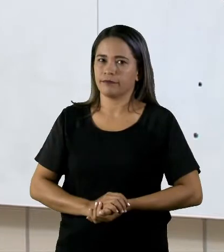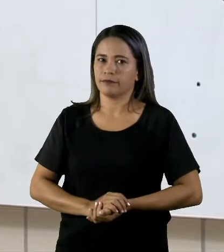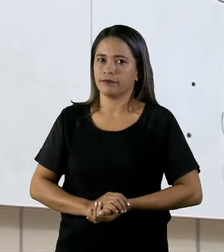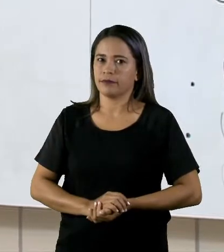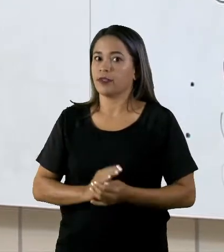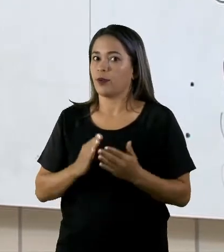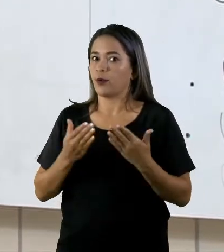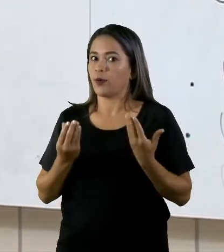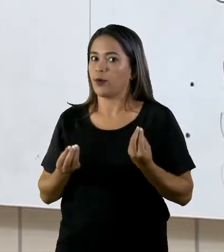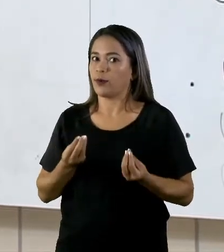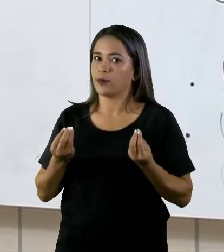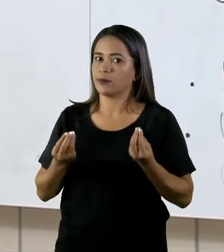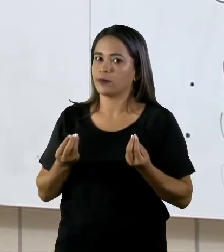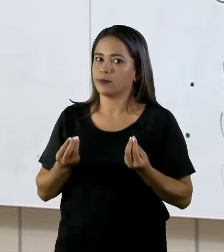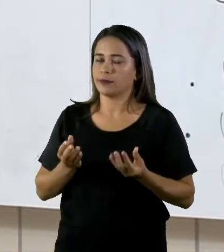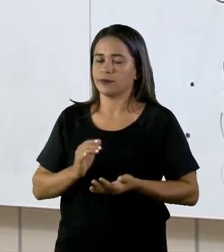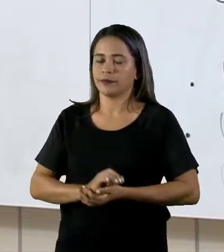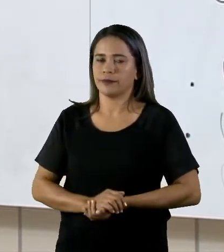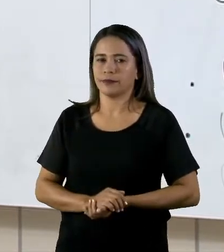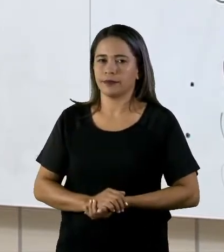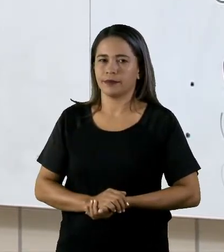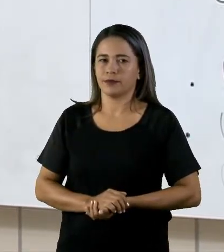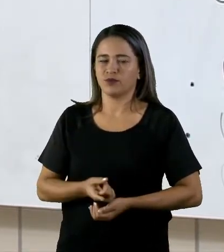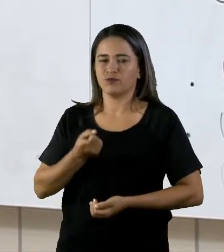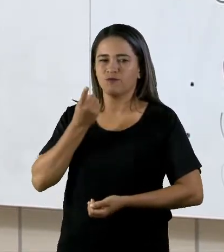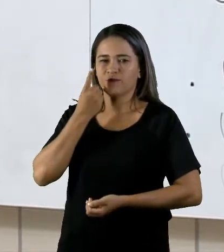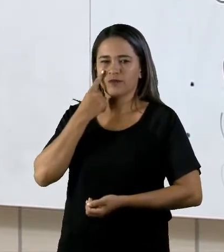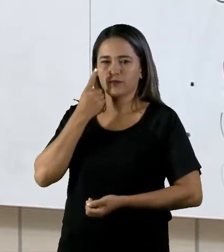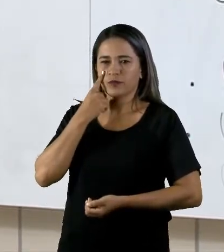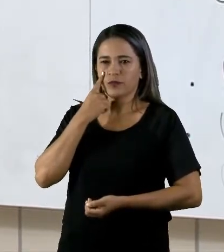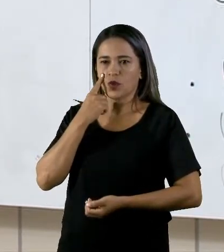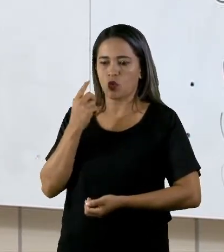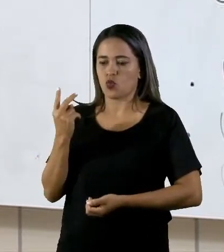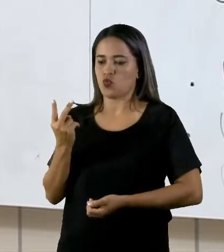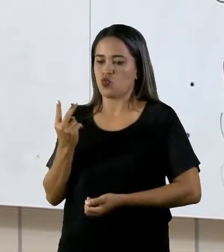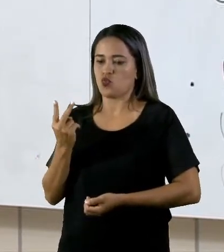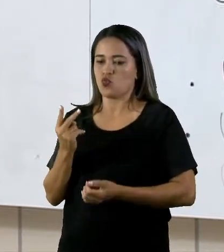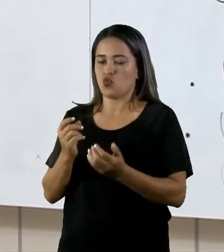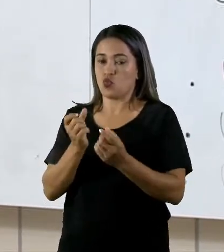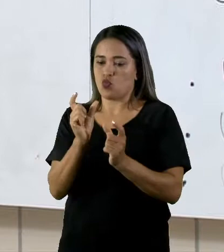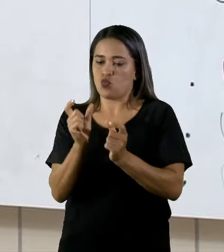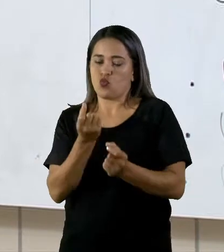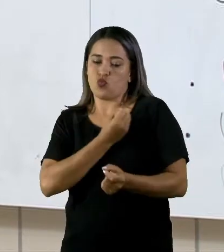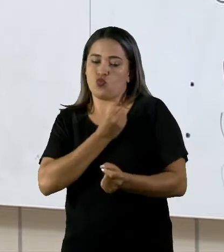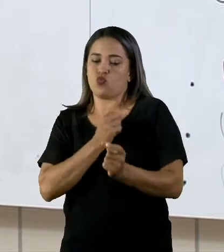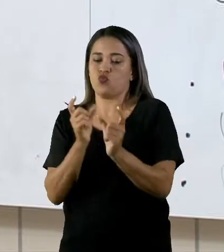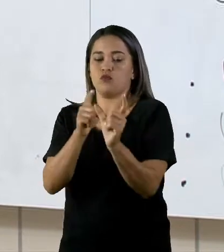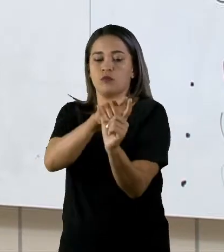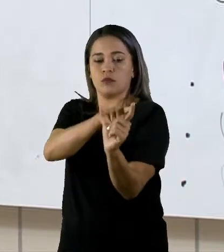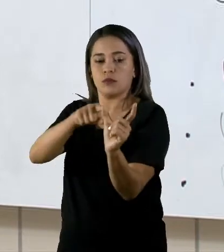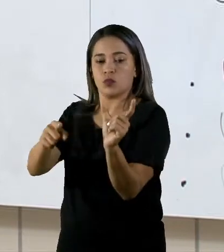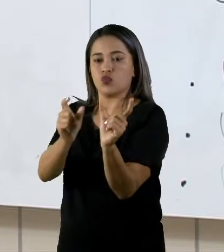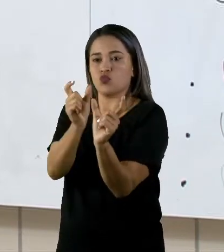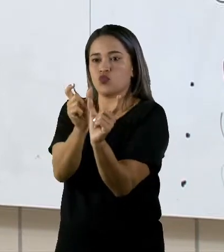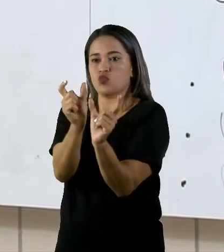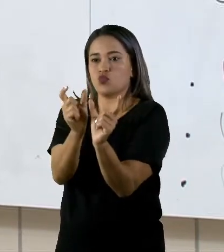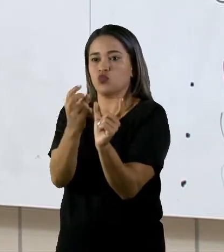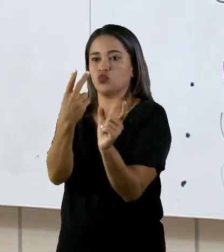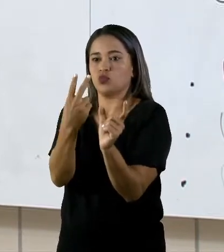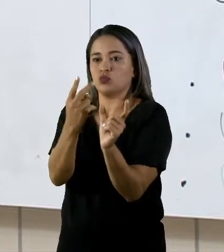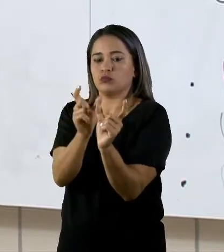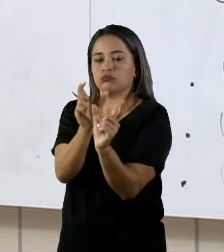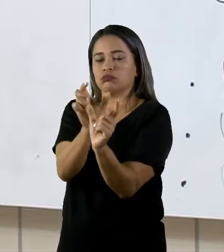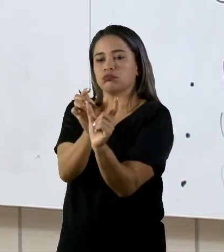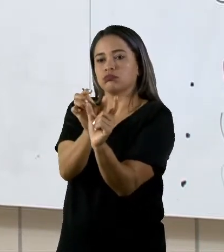o seguinte, turminha. Eu vou olhar os dois últimos números daqui. Os